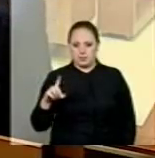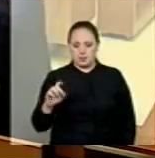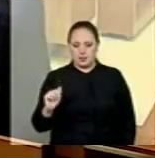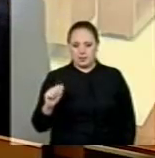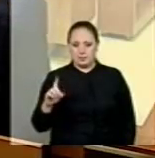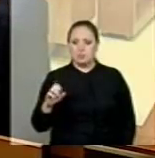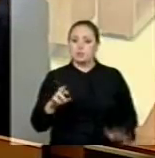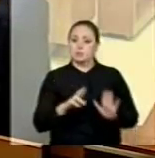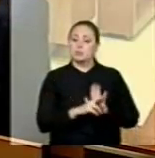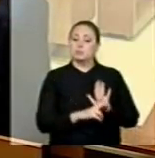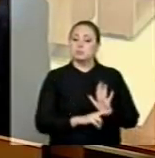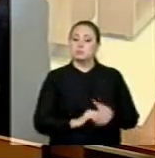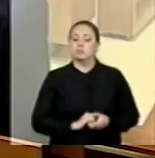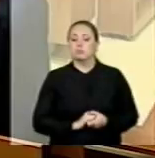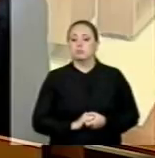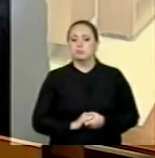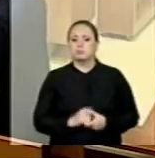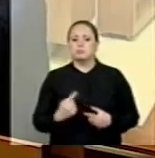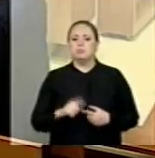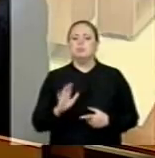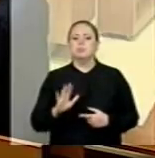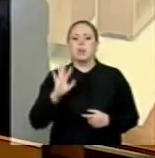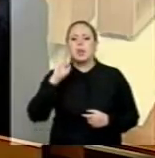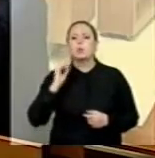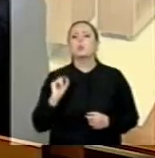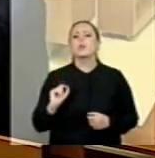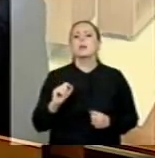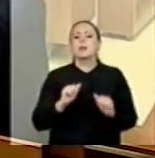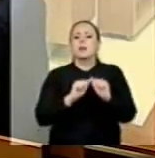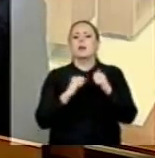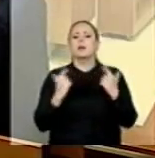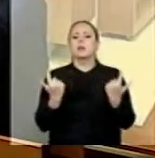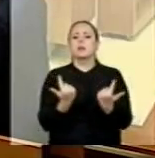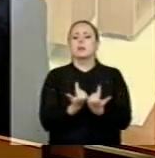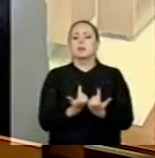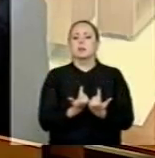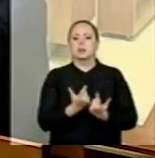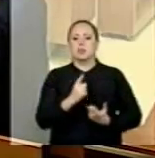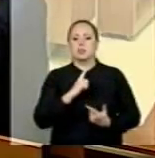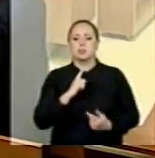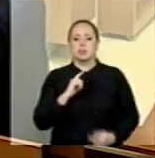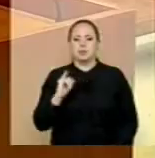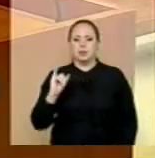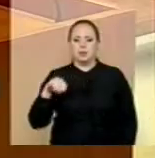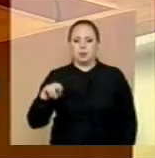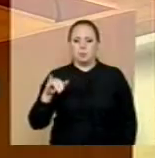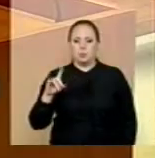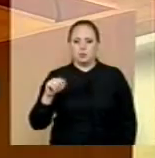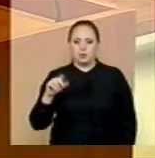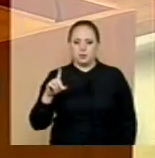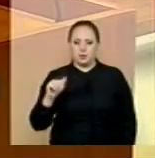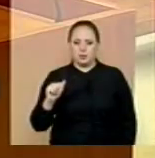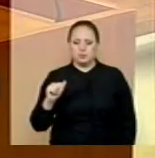De que adianta as assembleias legislativas terem as imunidades